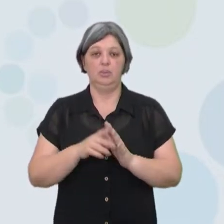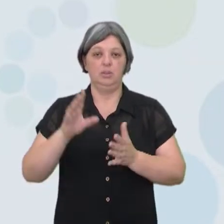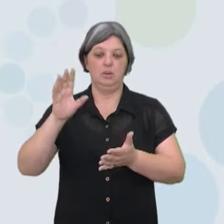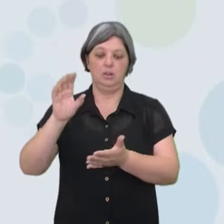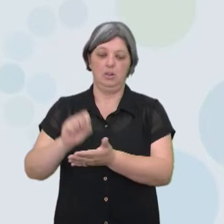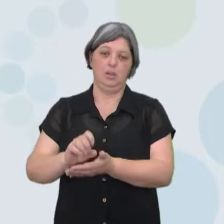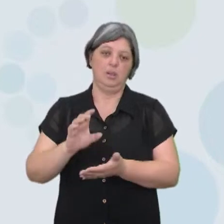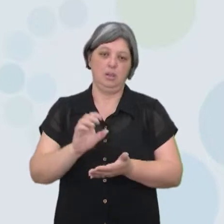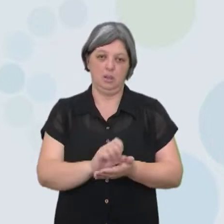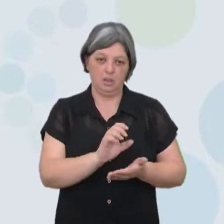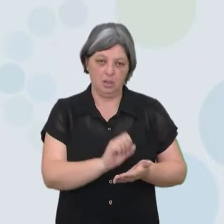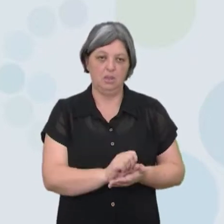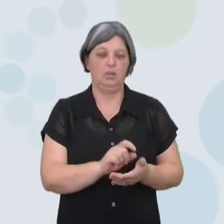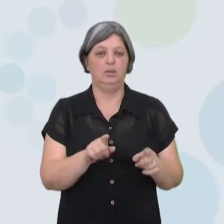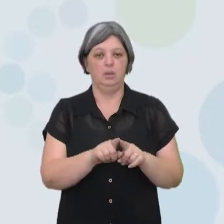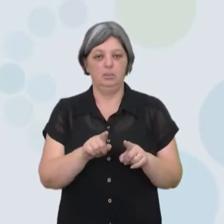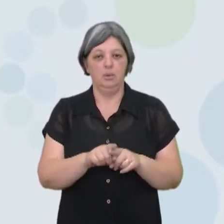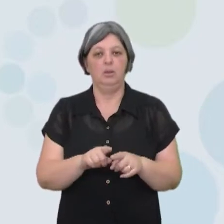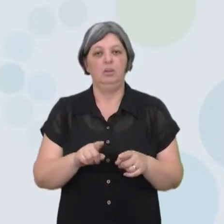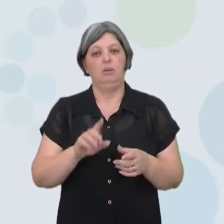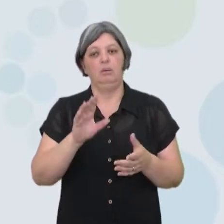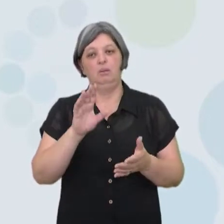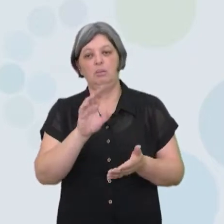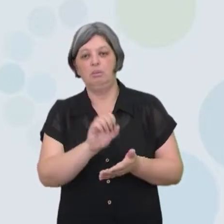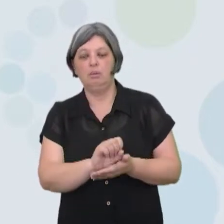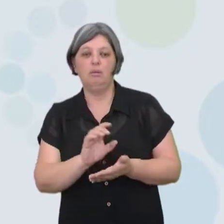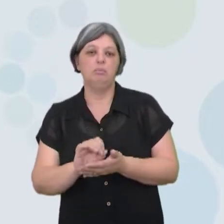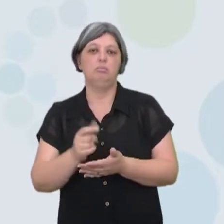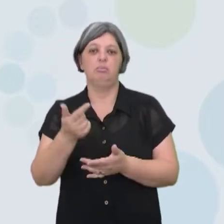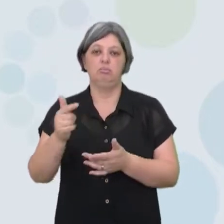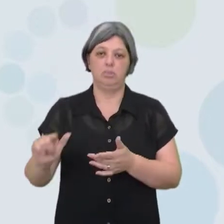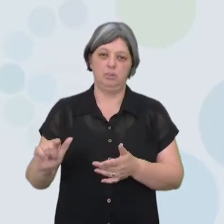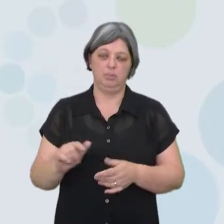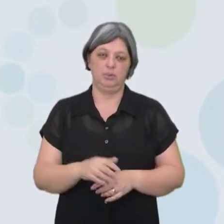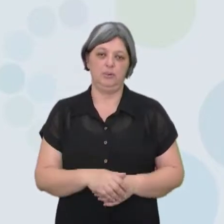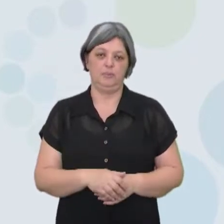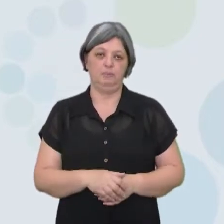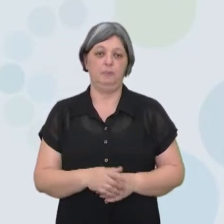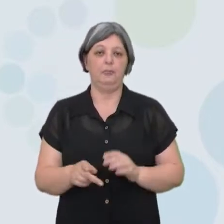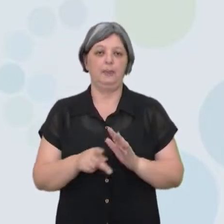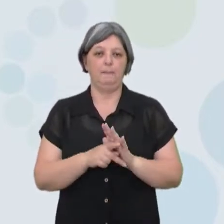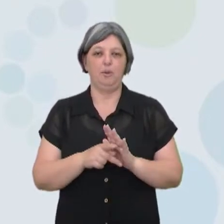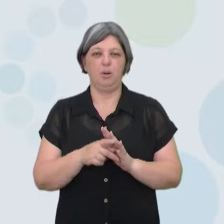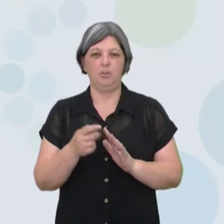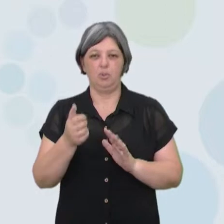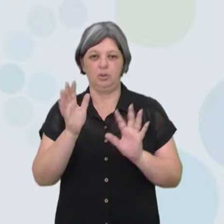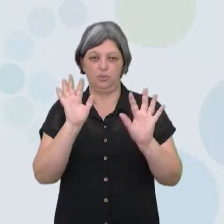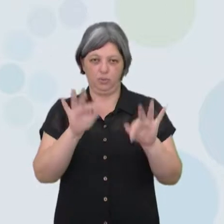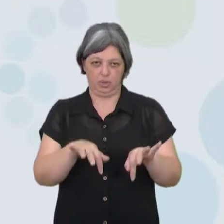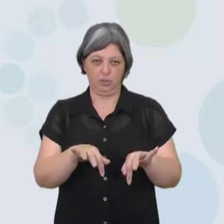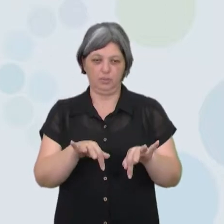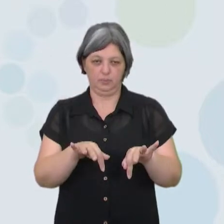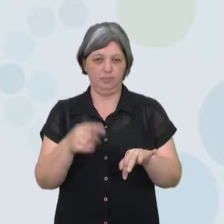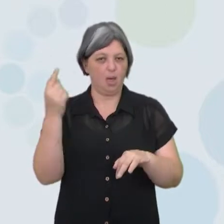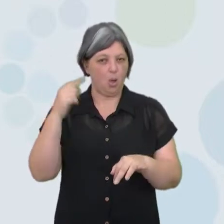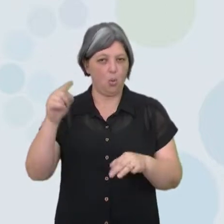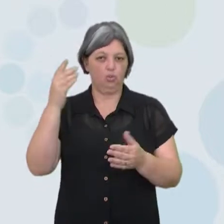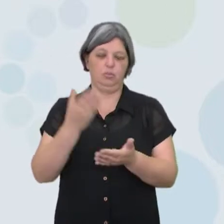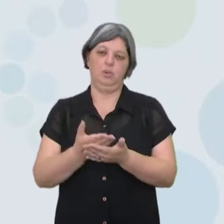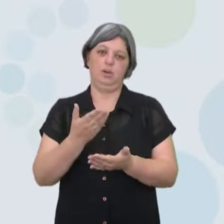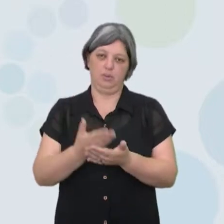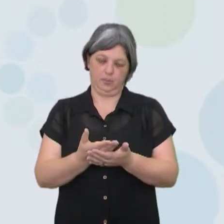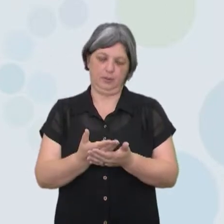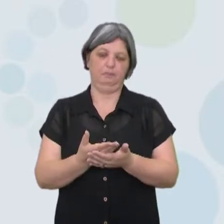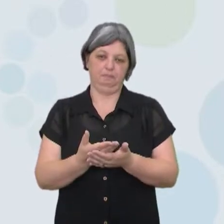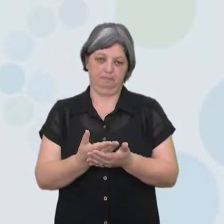e decolonialidade. E como já vai ser nossa aula de sistematização, então é a nossa última aula